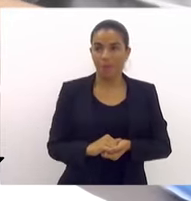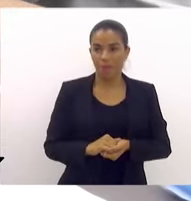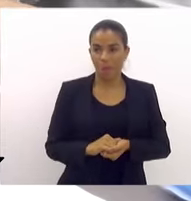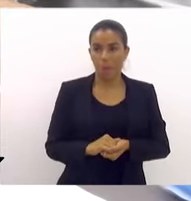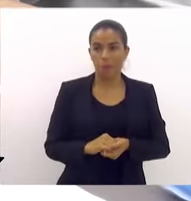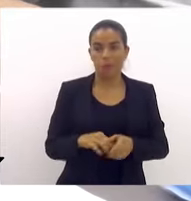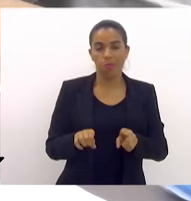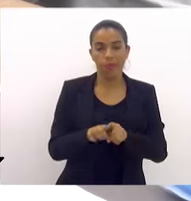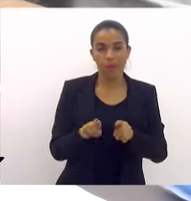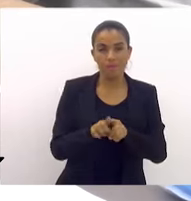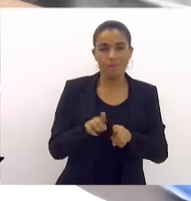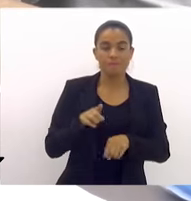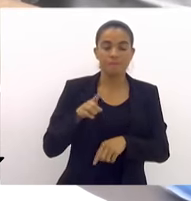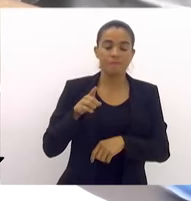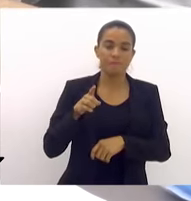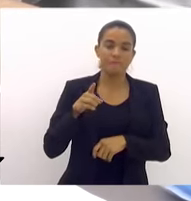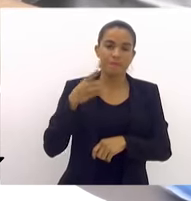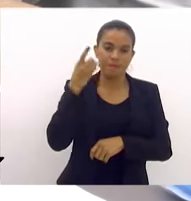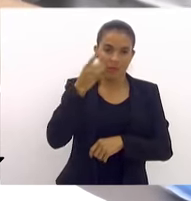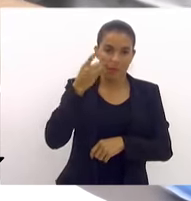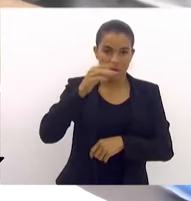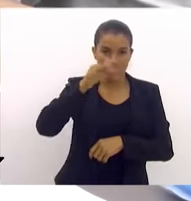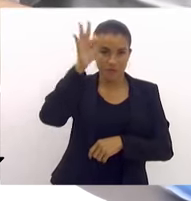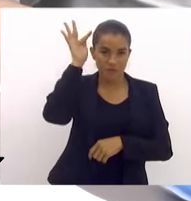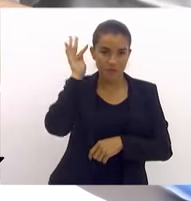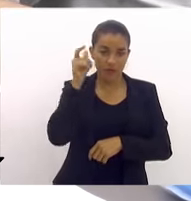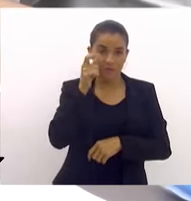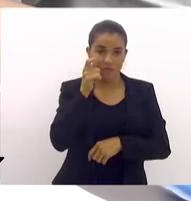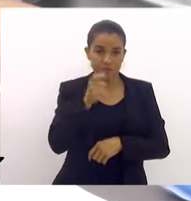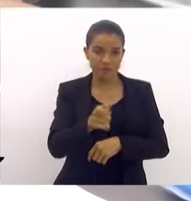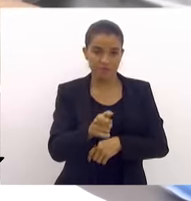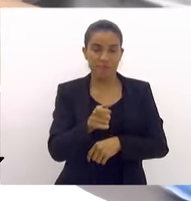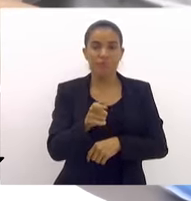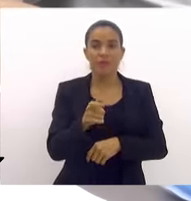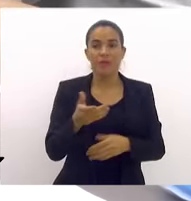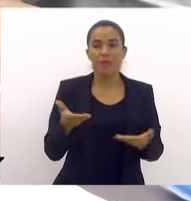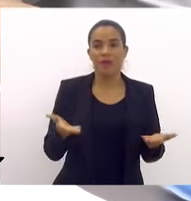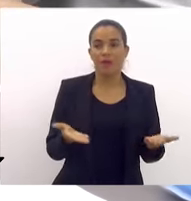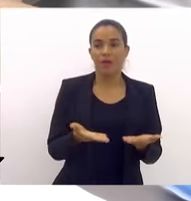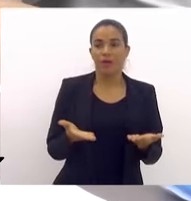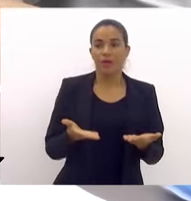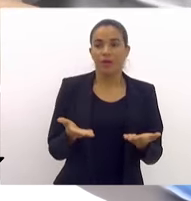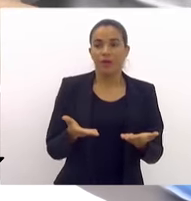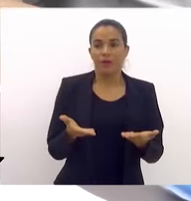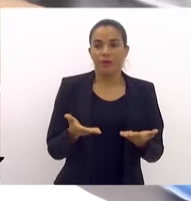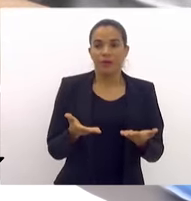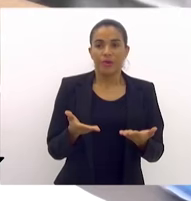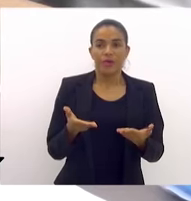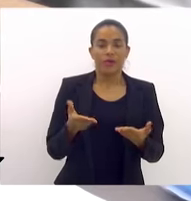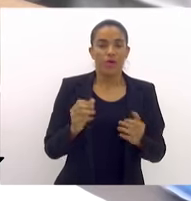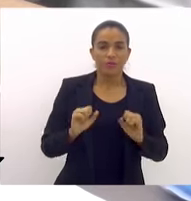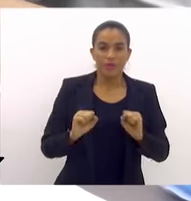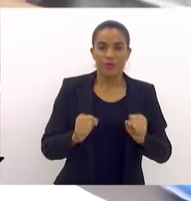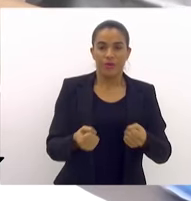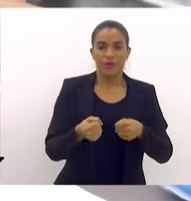Pacheco, Serafine vão se interessar. E agora o nosso